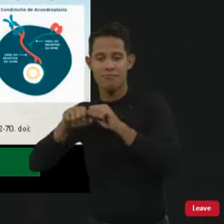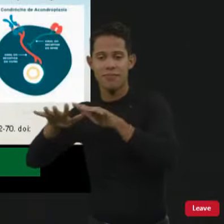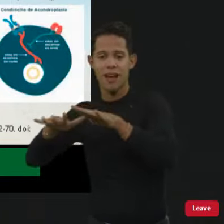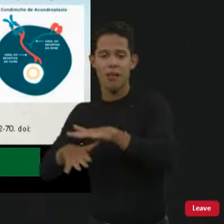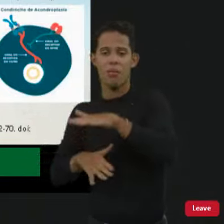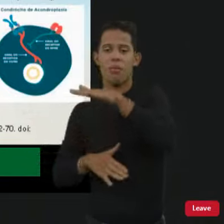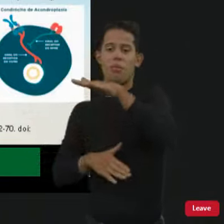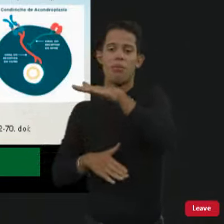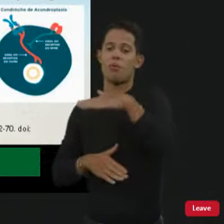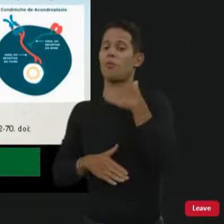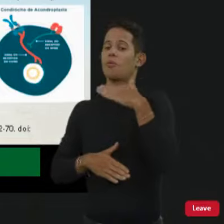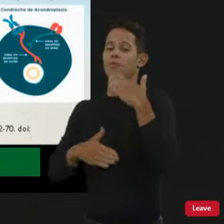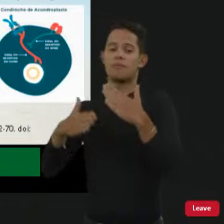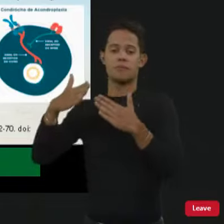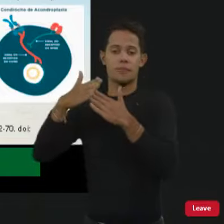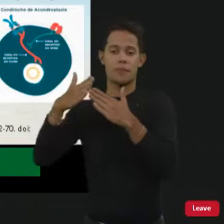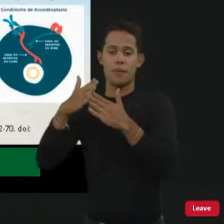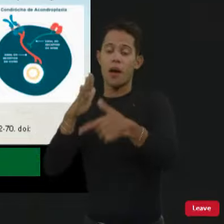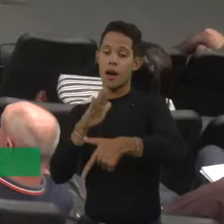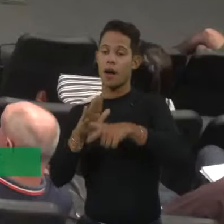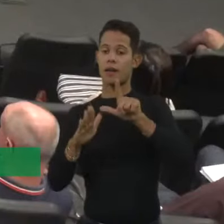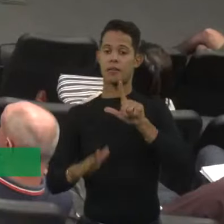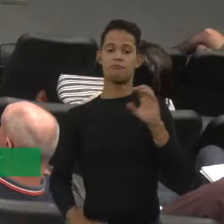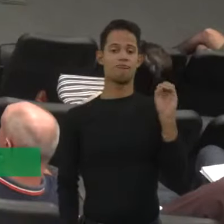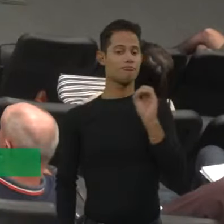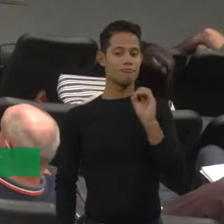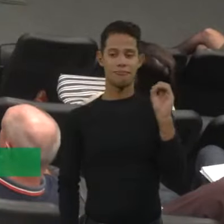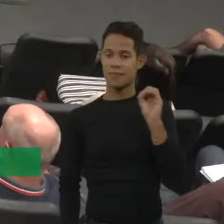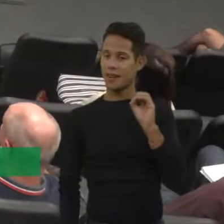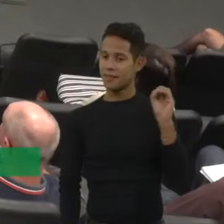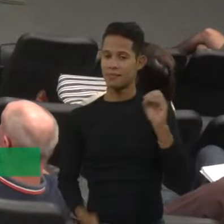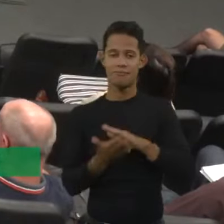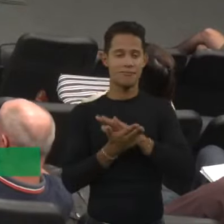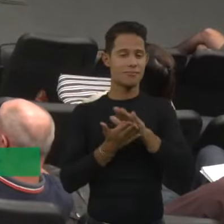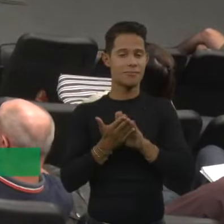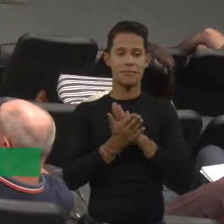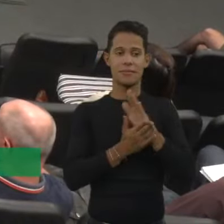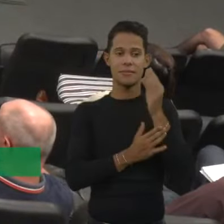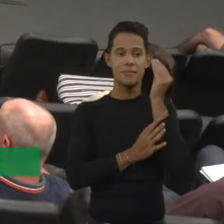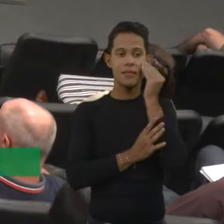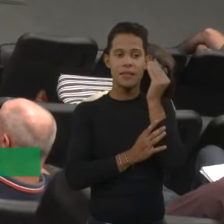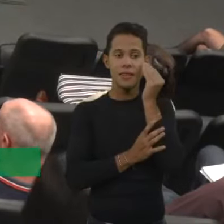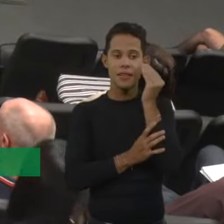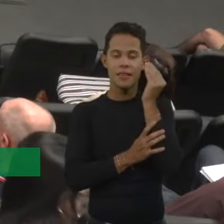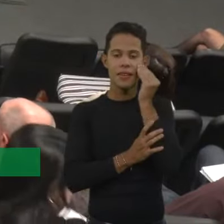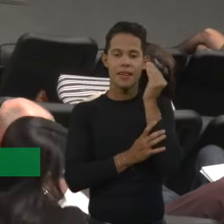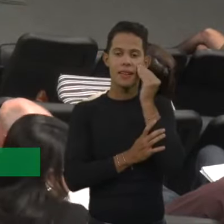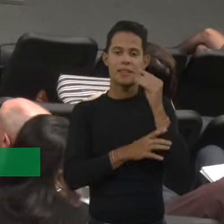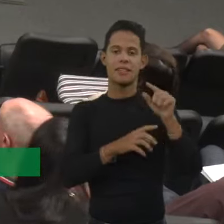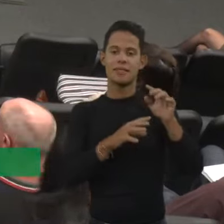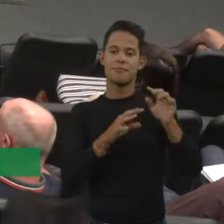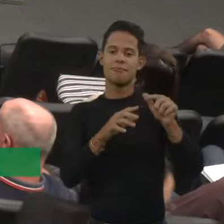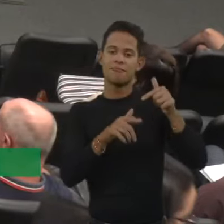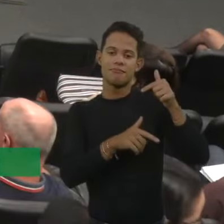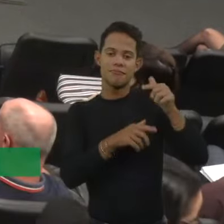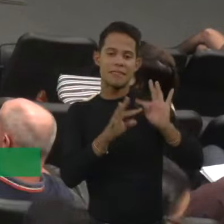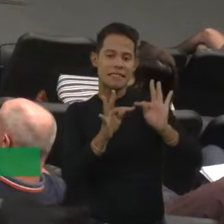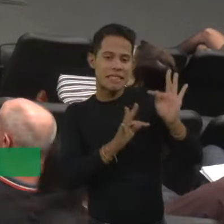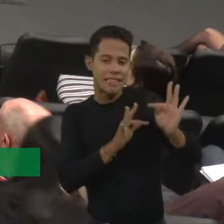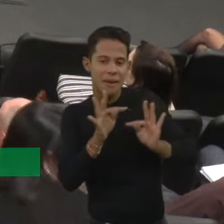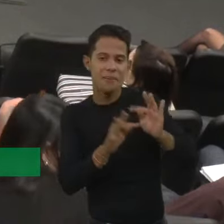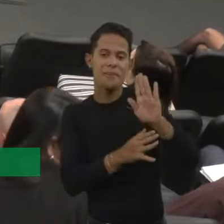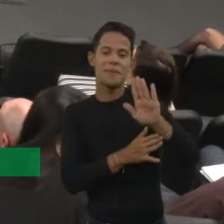então, nós não tínhamos nada a fazer. Tentamos vários tratamentos e nenhum deles foi efetivo,